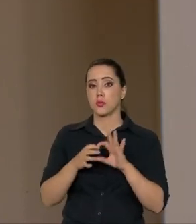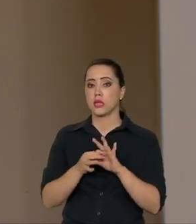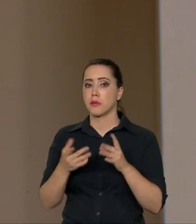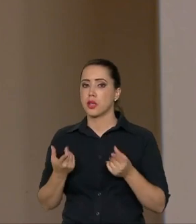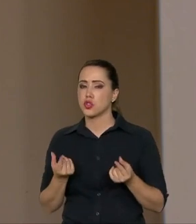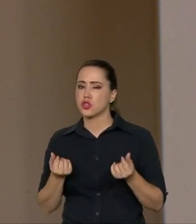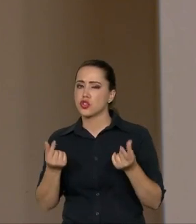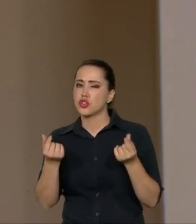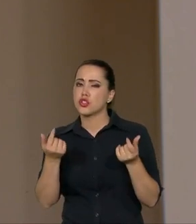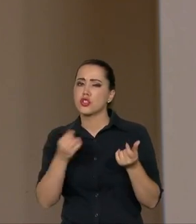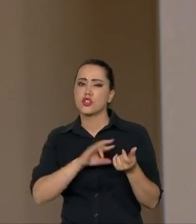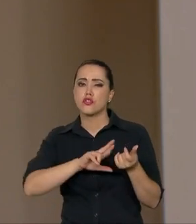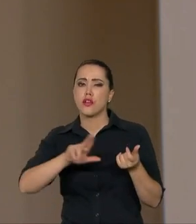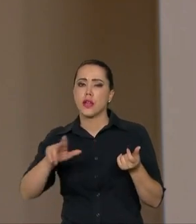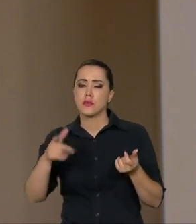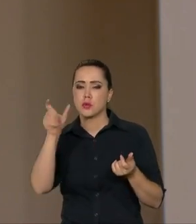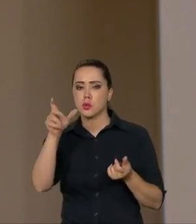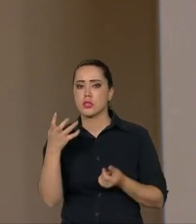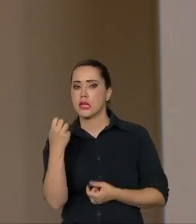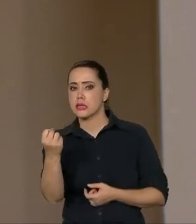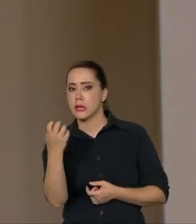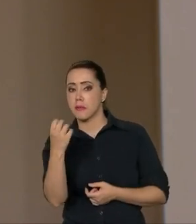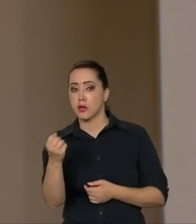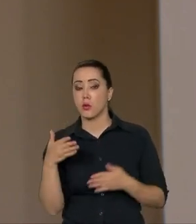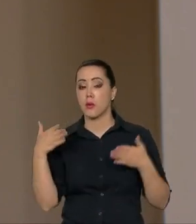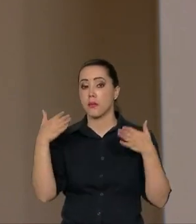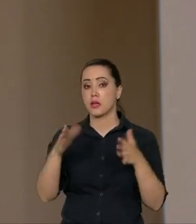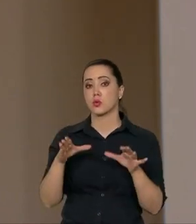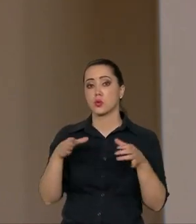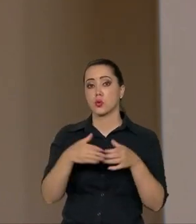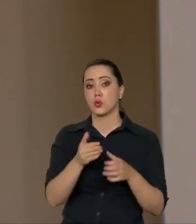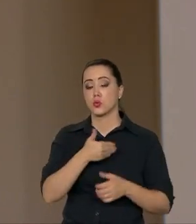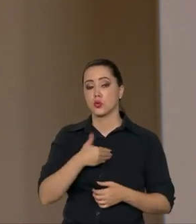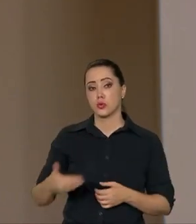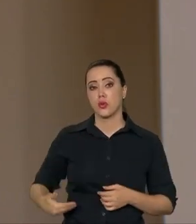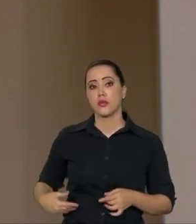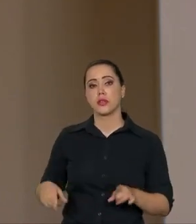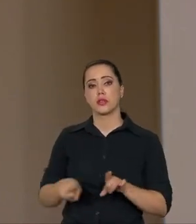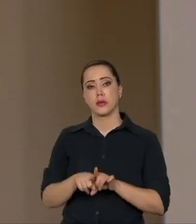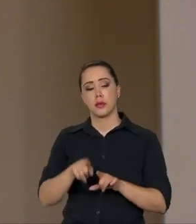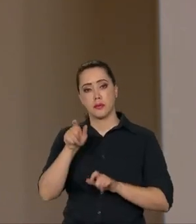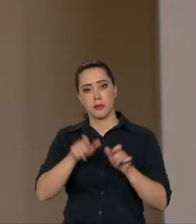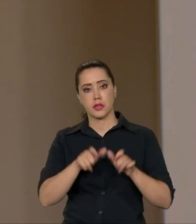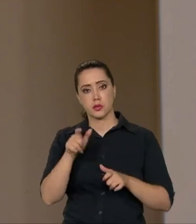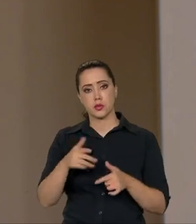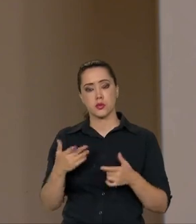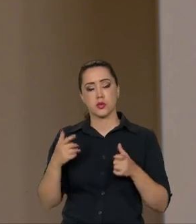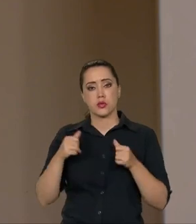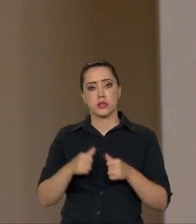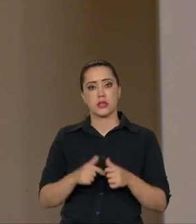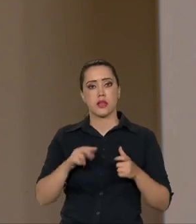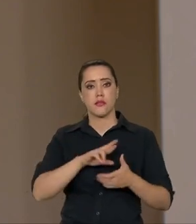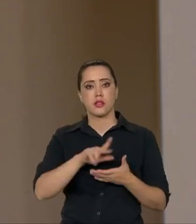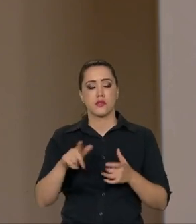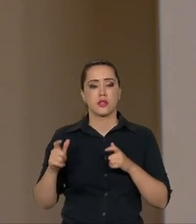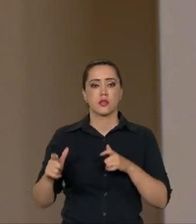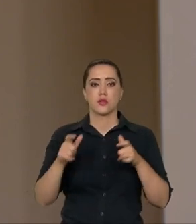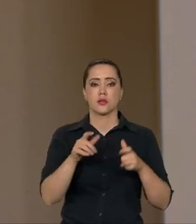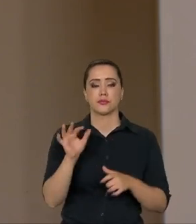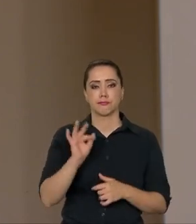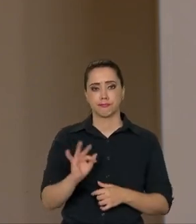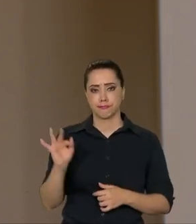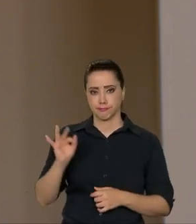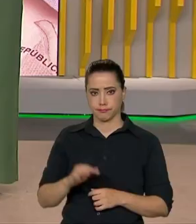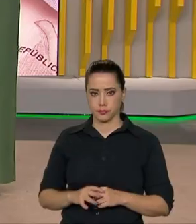liberação irregular de inúmeros benefícios com a participação de agentes públicos e pessoas localizadas em diversas unidades